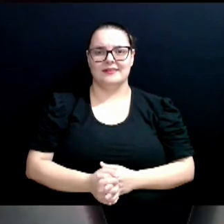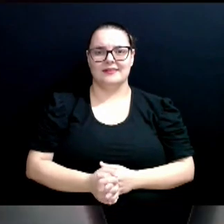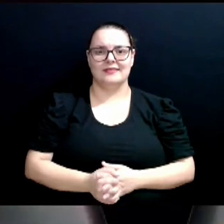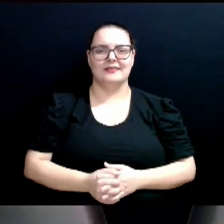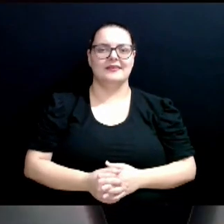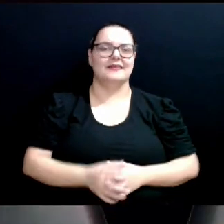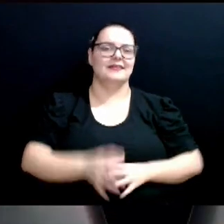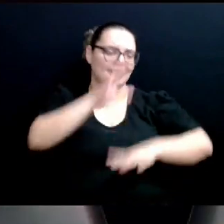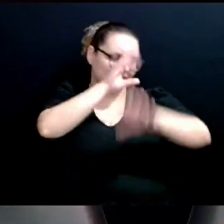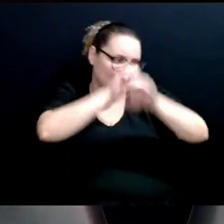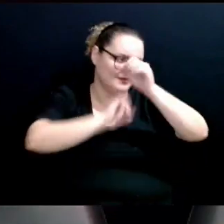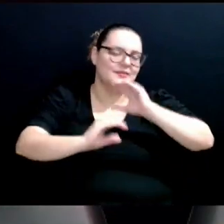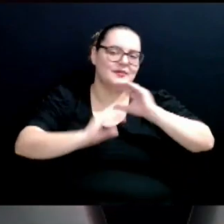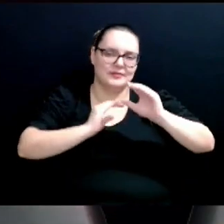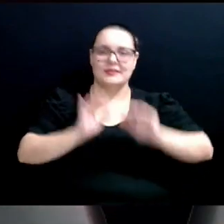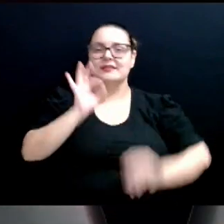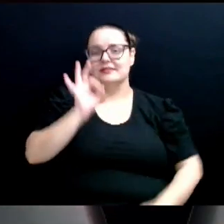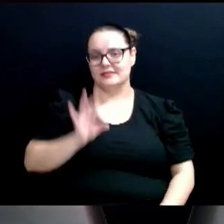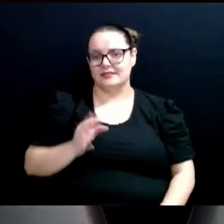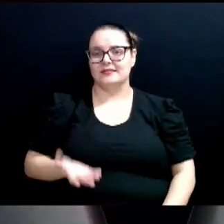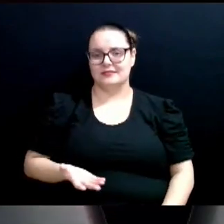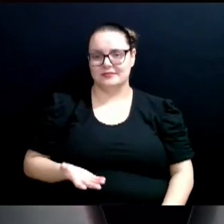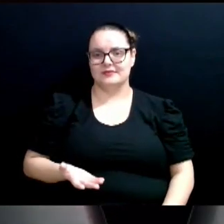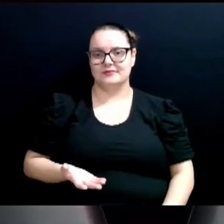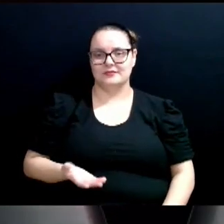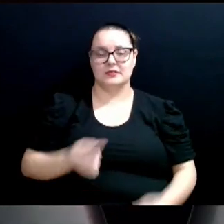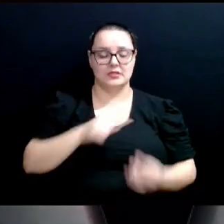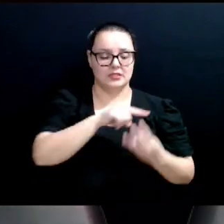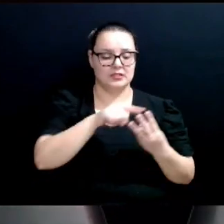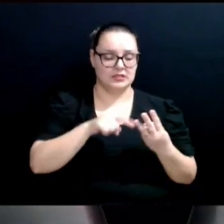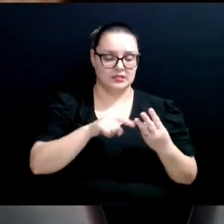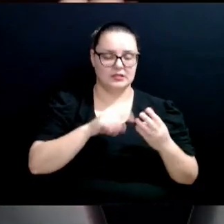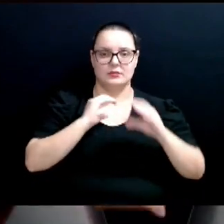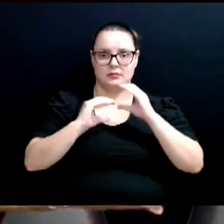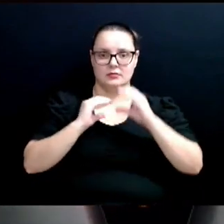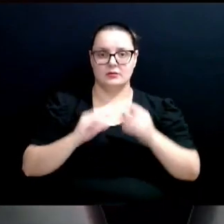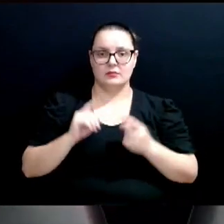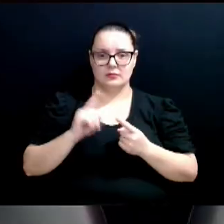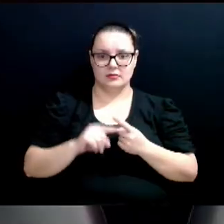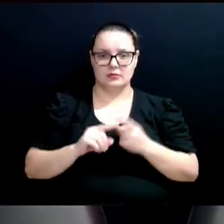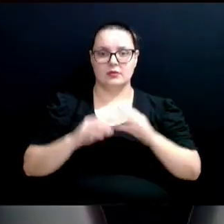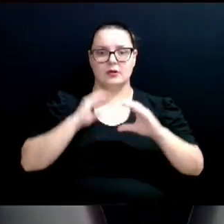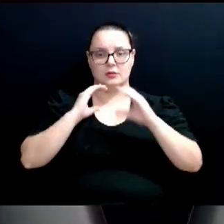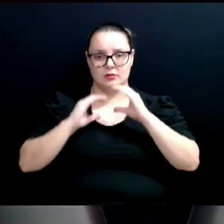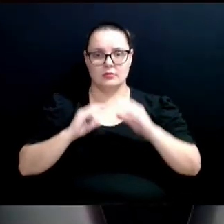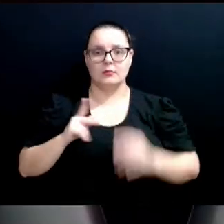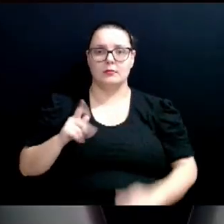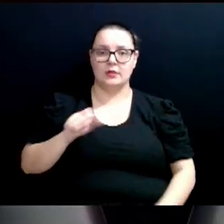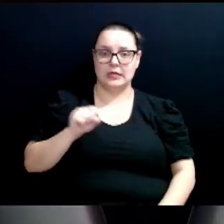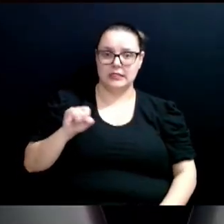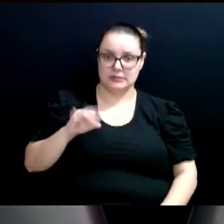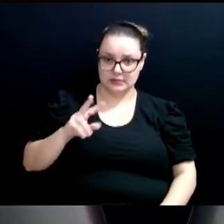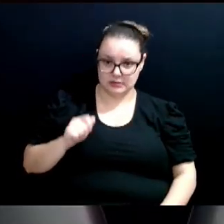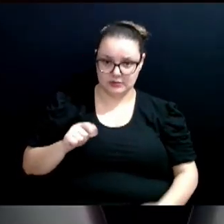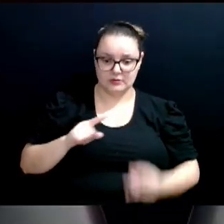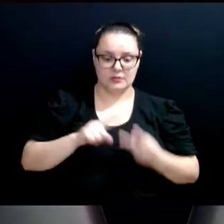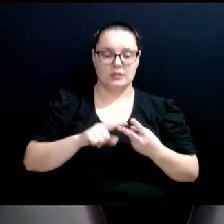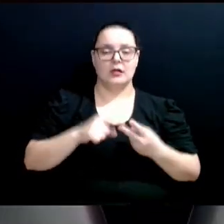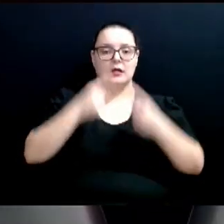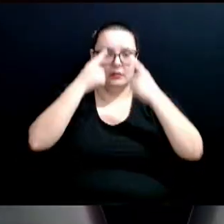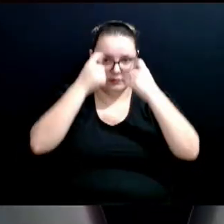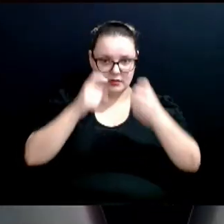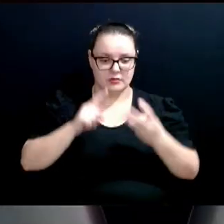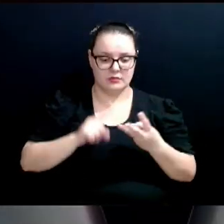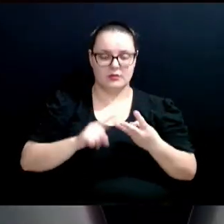forma assertiva. Aham. Existem 3 formas de comunicação: a comunicação passiva, a agressiva e a